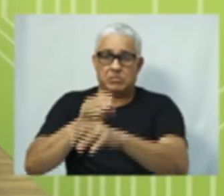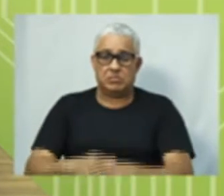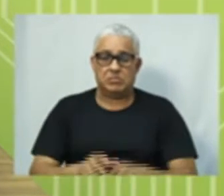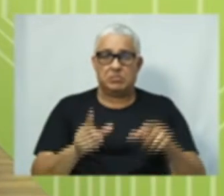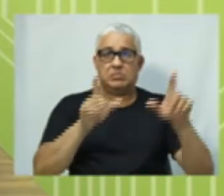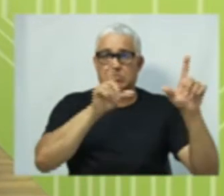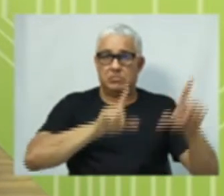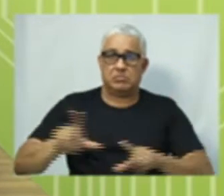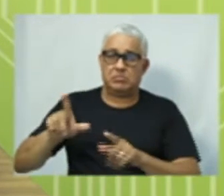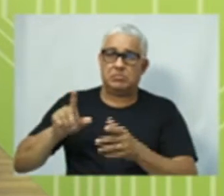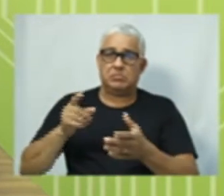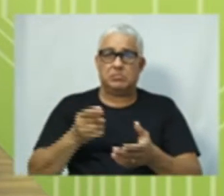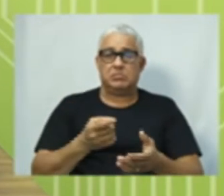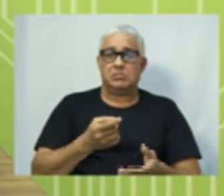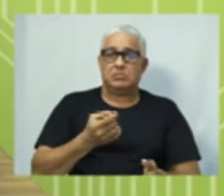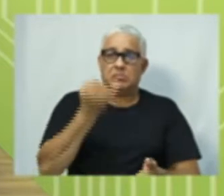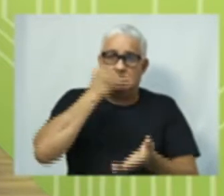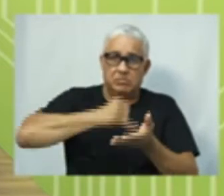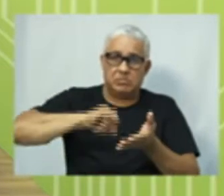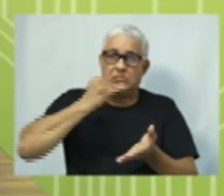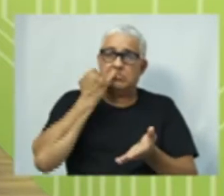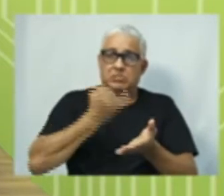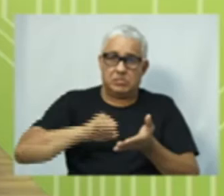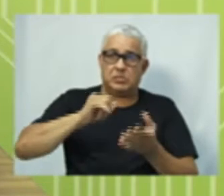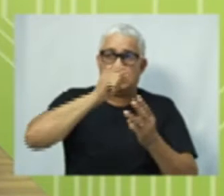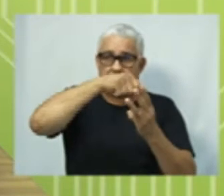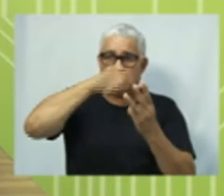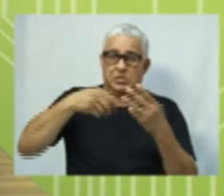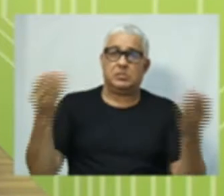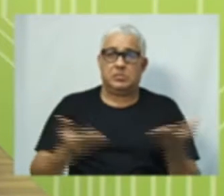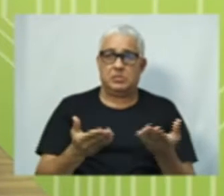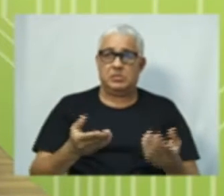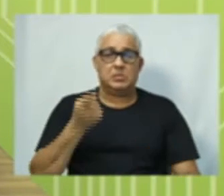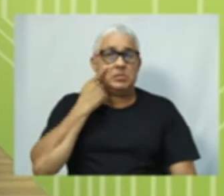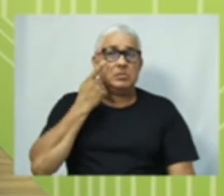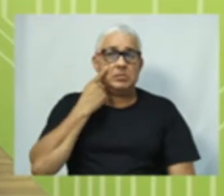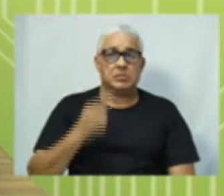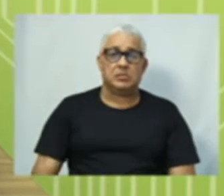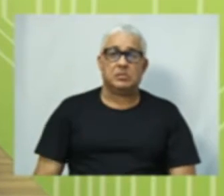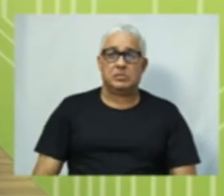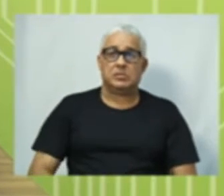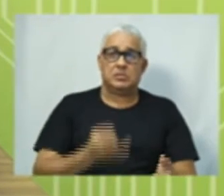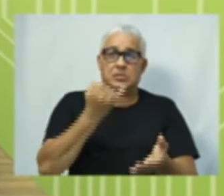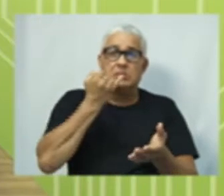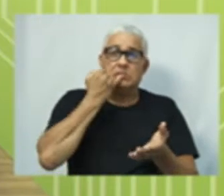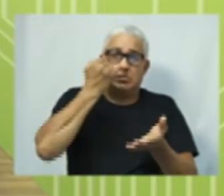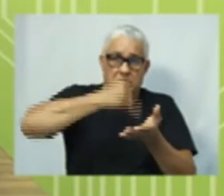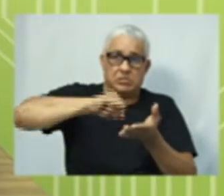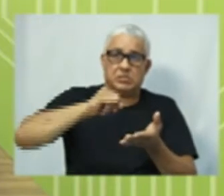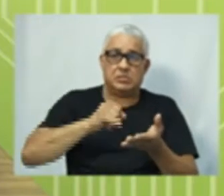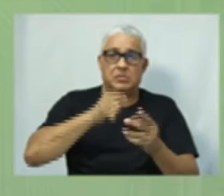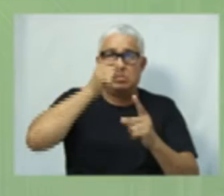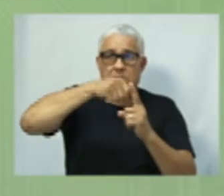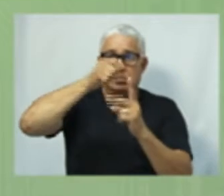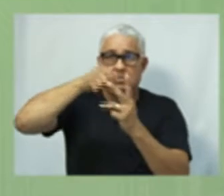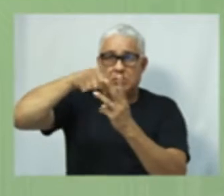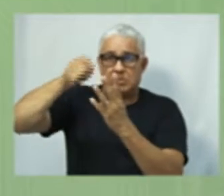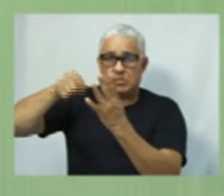próximos impostos. Vimos os impostos trimestrais, agora veremos os impostos mensais. Vem comigo para cá.